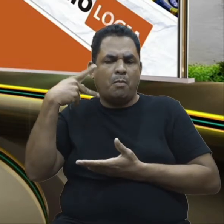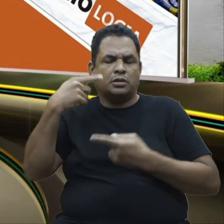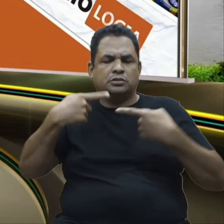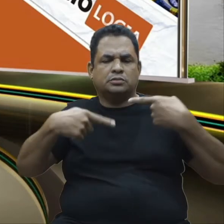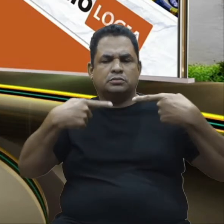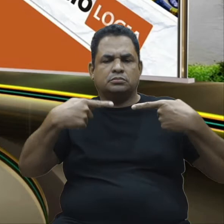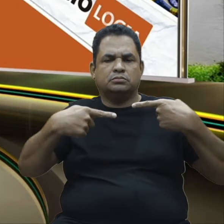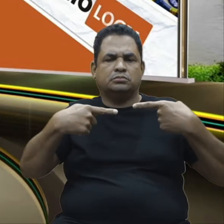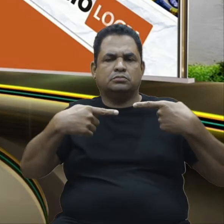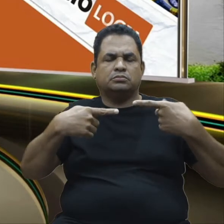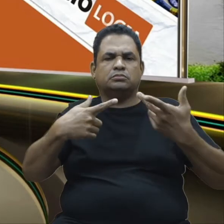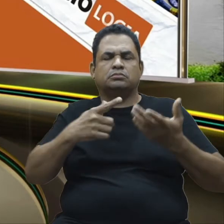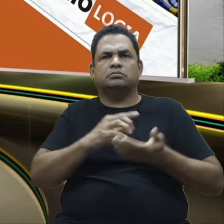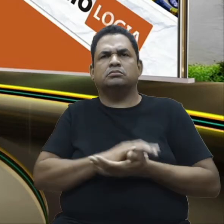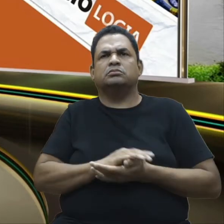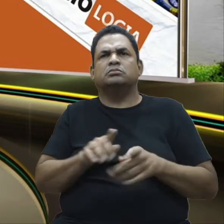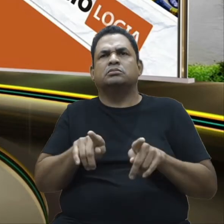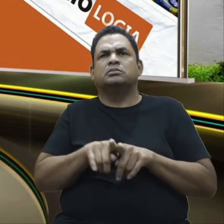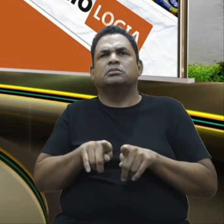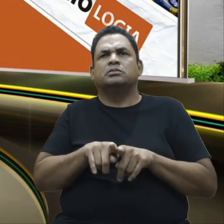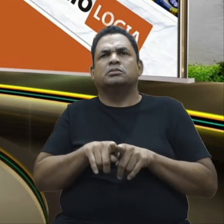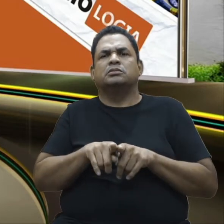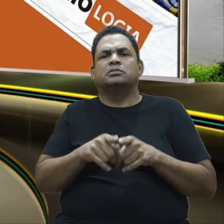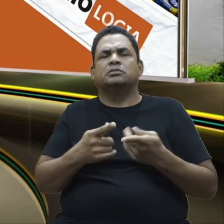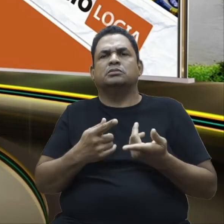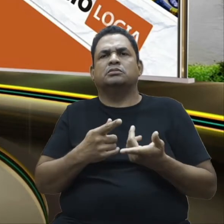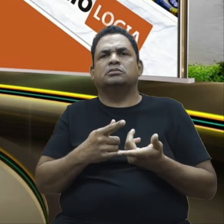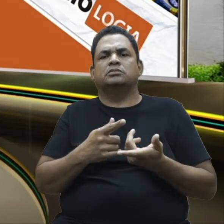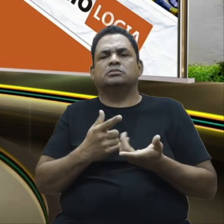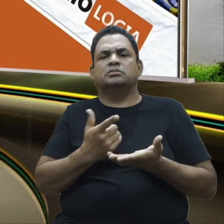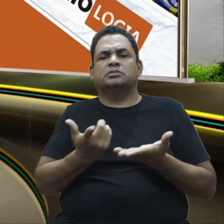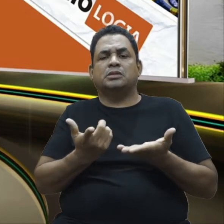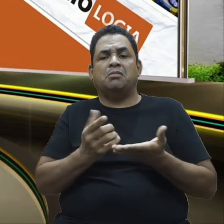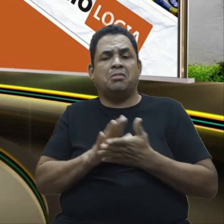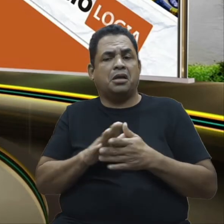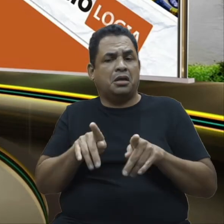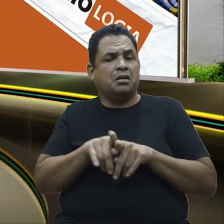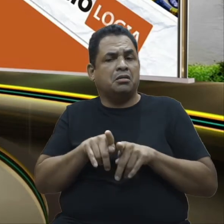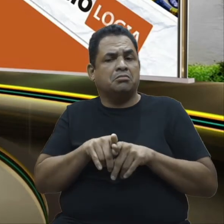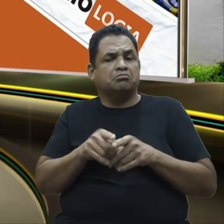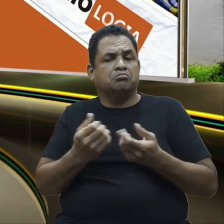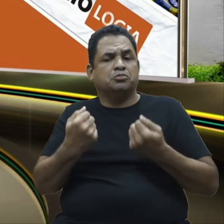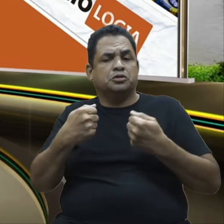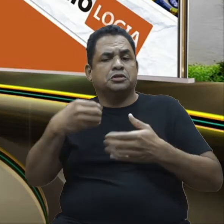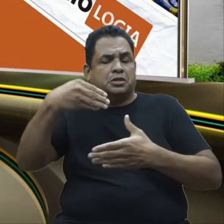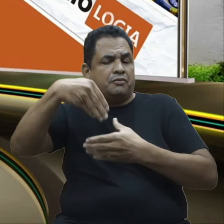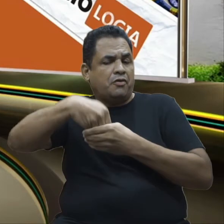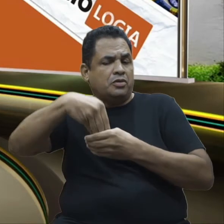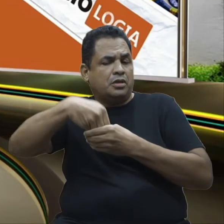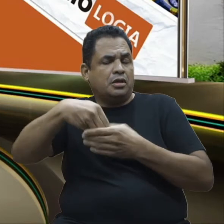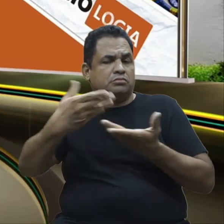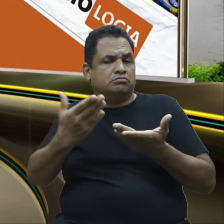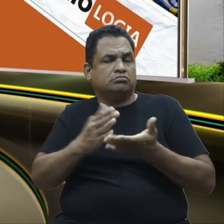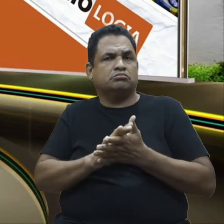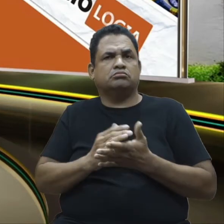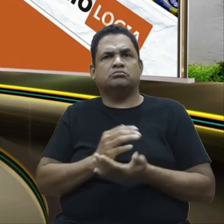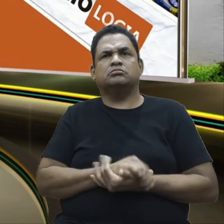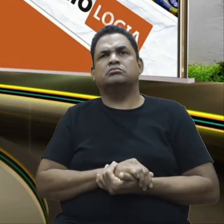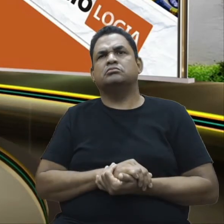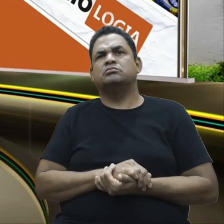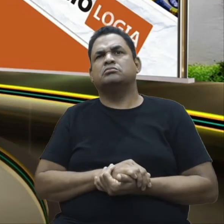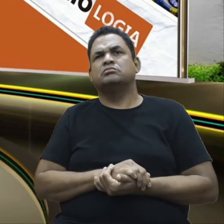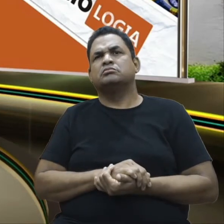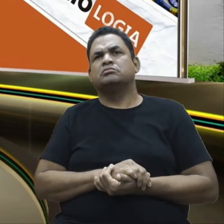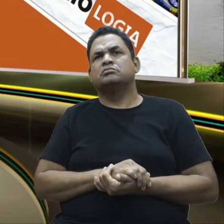nossas causas e nos colocar enquanto candidatos. É uma conquista política, isso não é dado de graça, isso